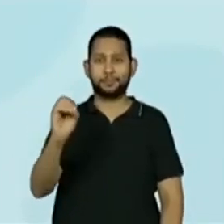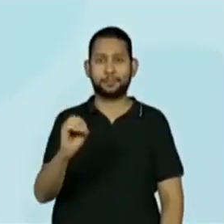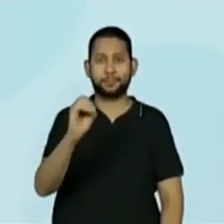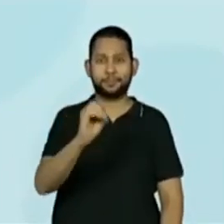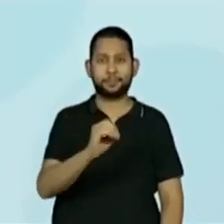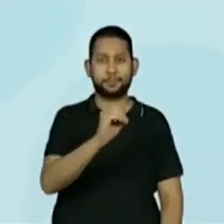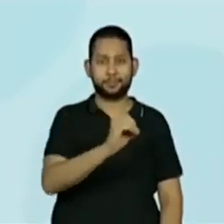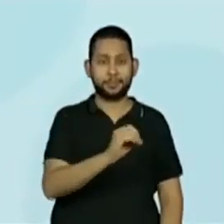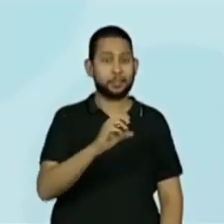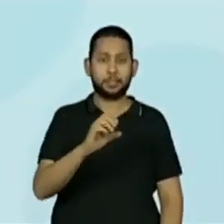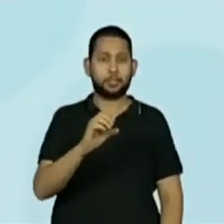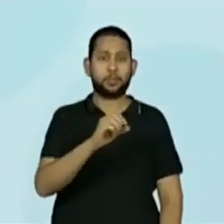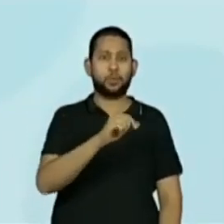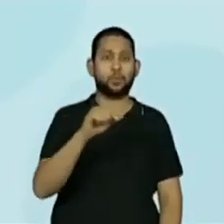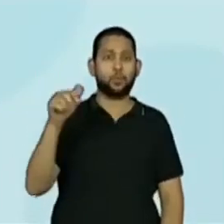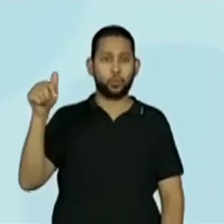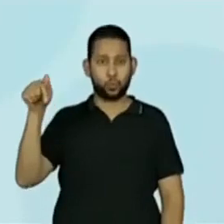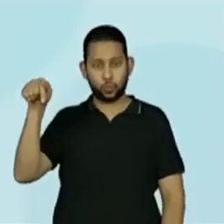eu tenho